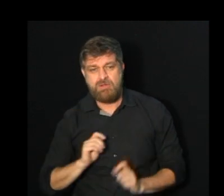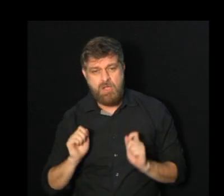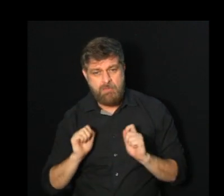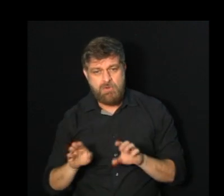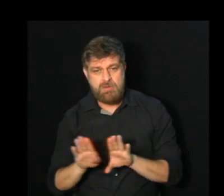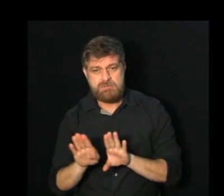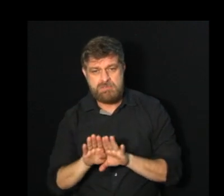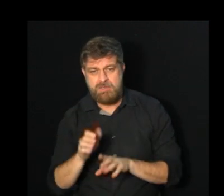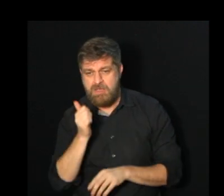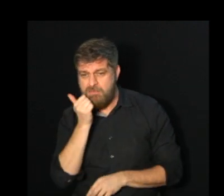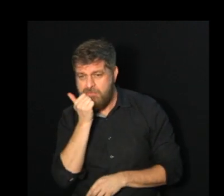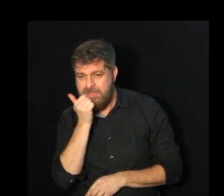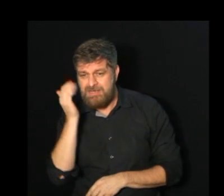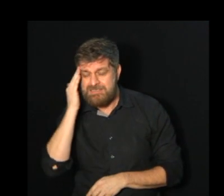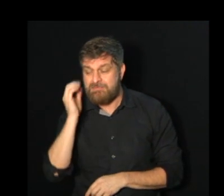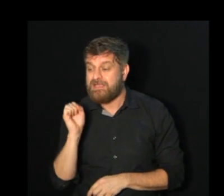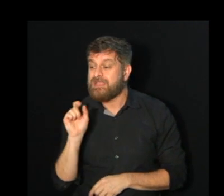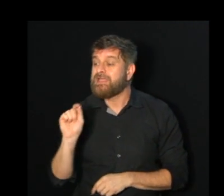os radioamadores que estão entrando.